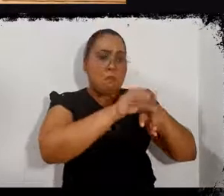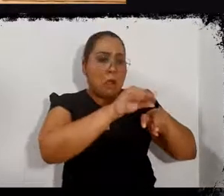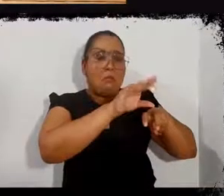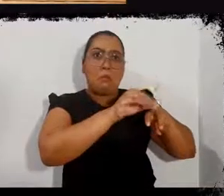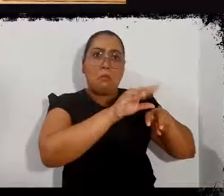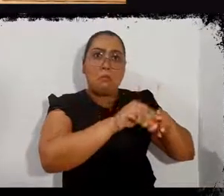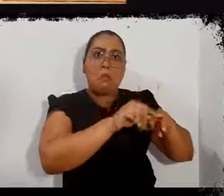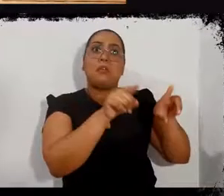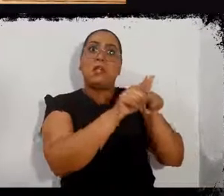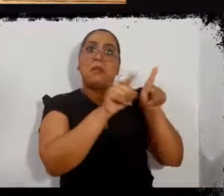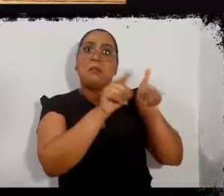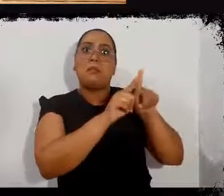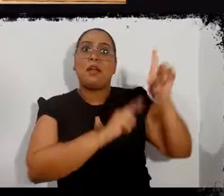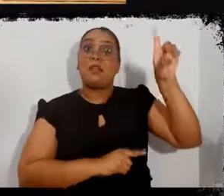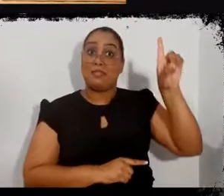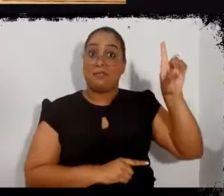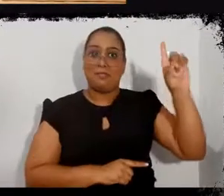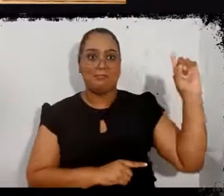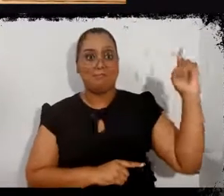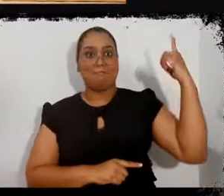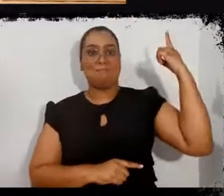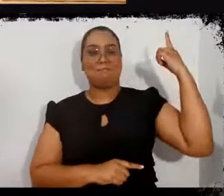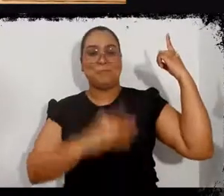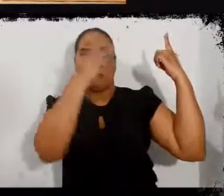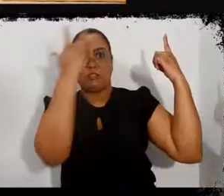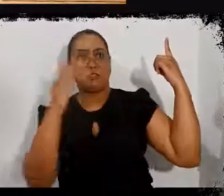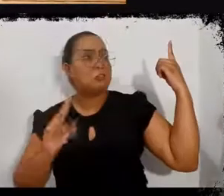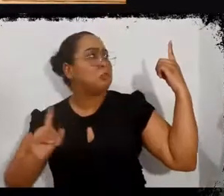o enfrentamento de monstros.